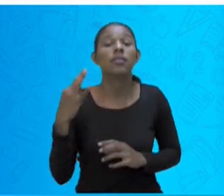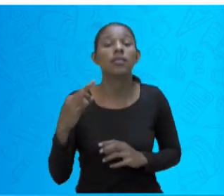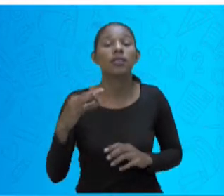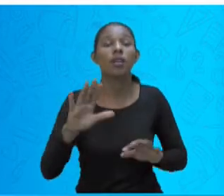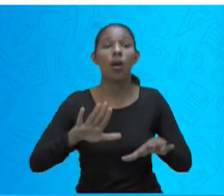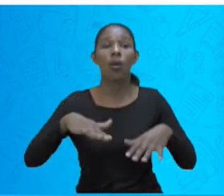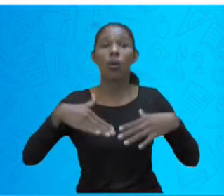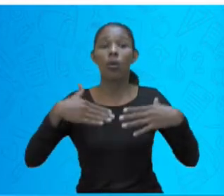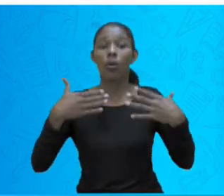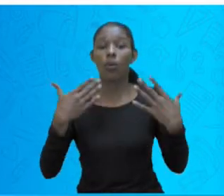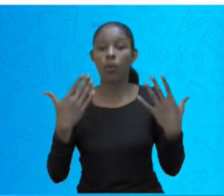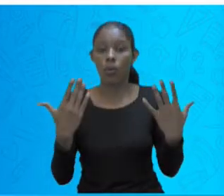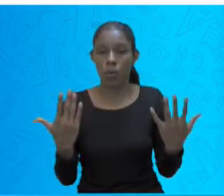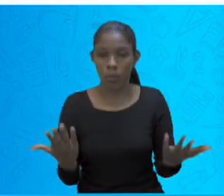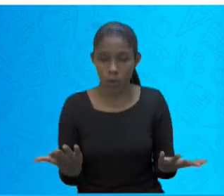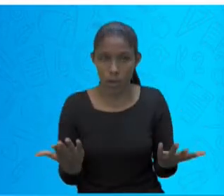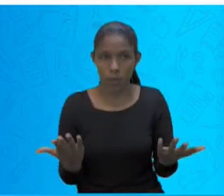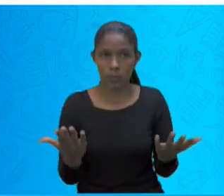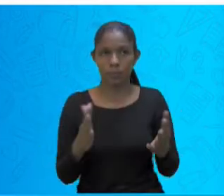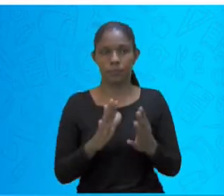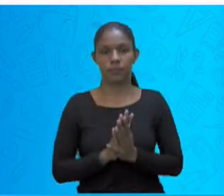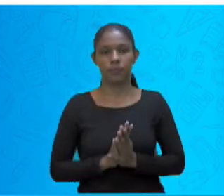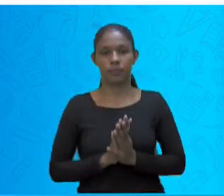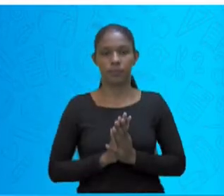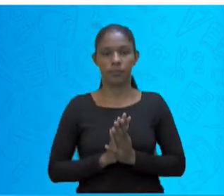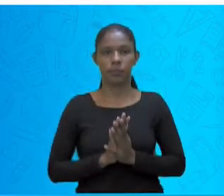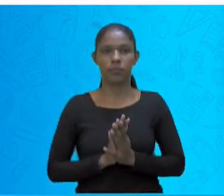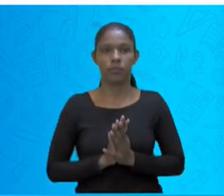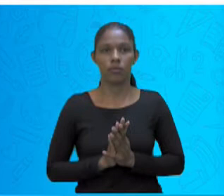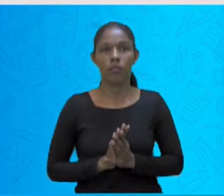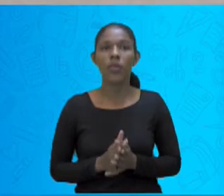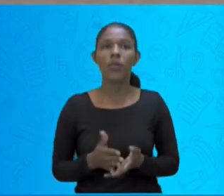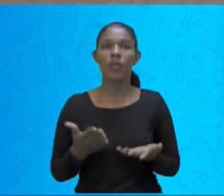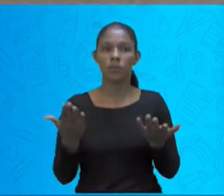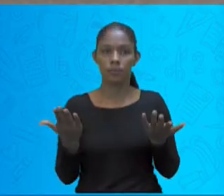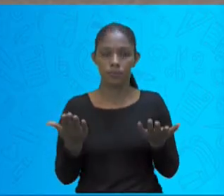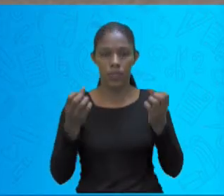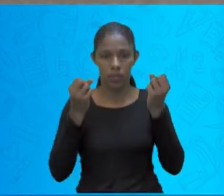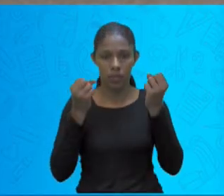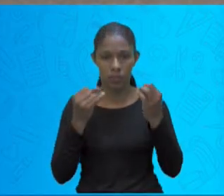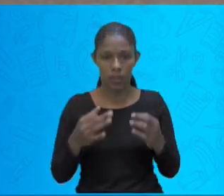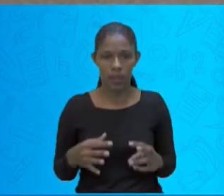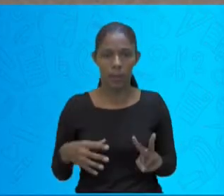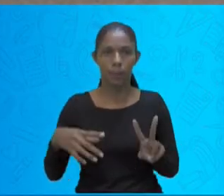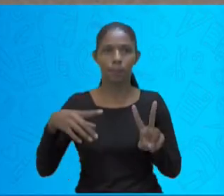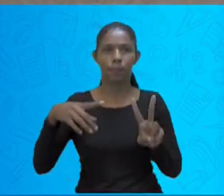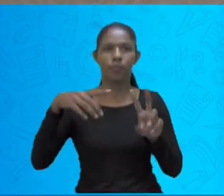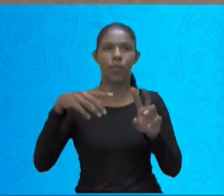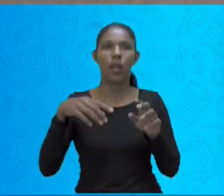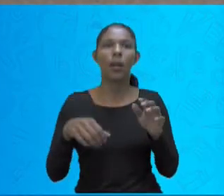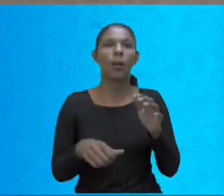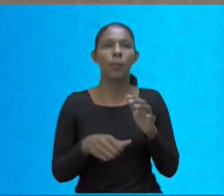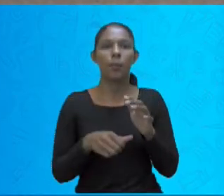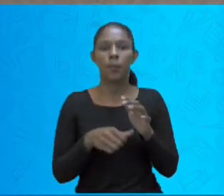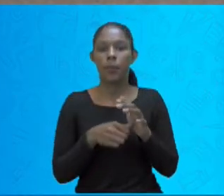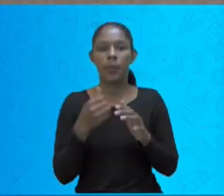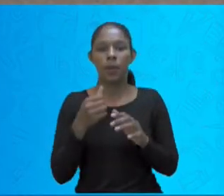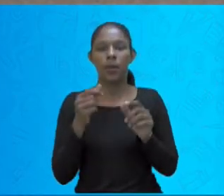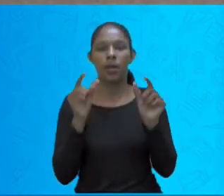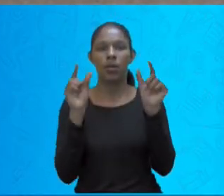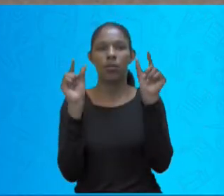vai me dar o valor desta expressão? Vamos lá. Eu vou fatorar o